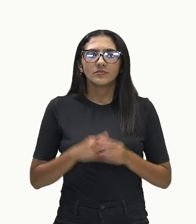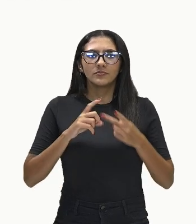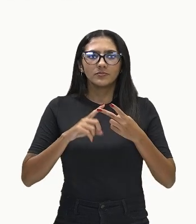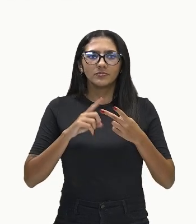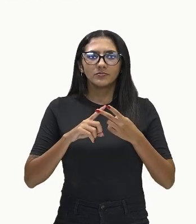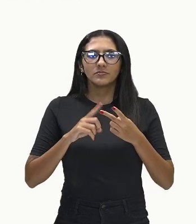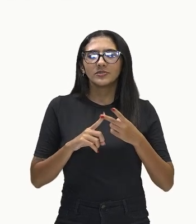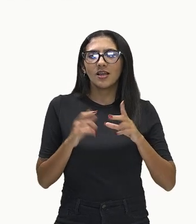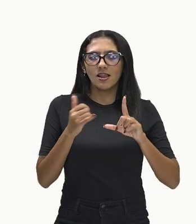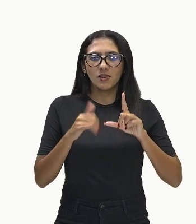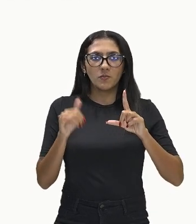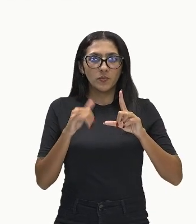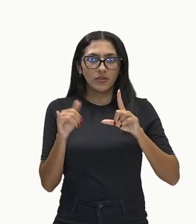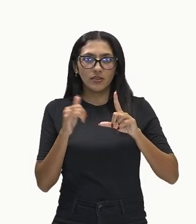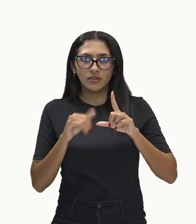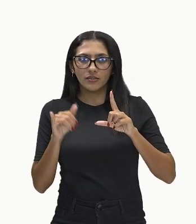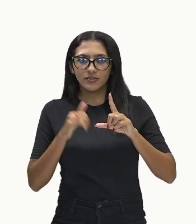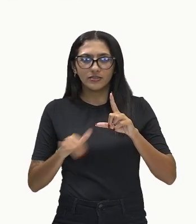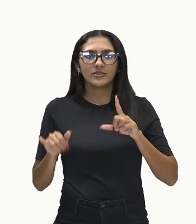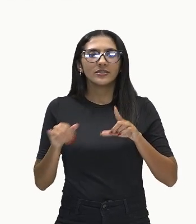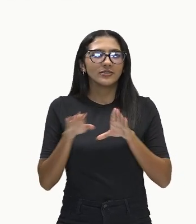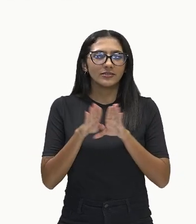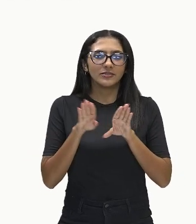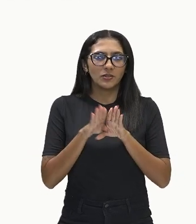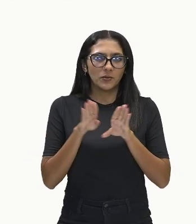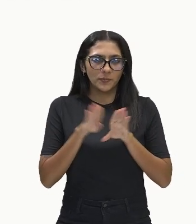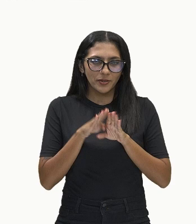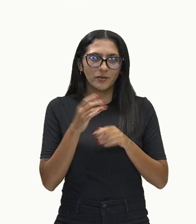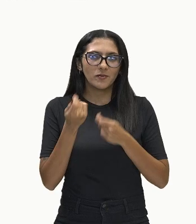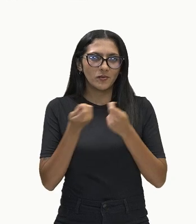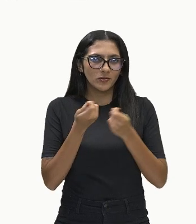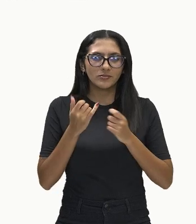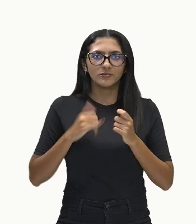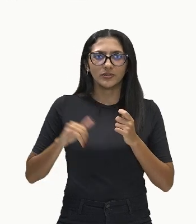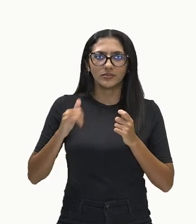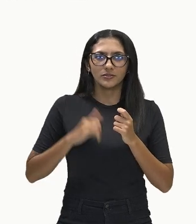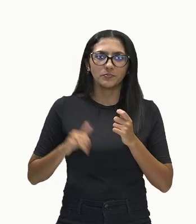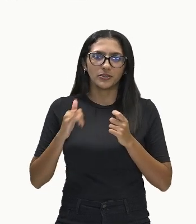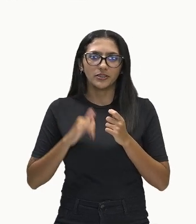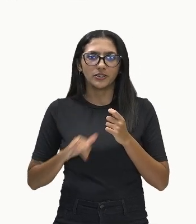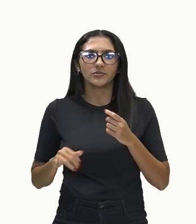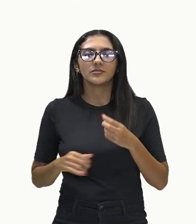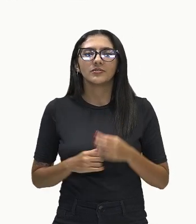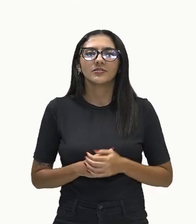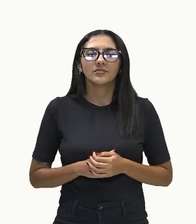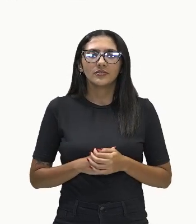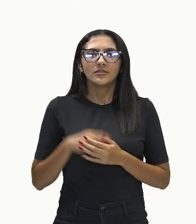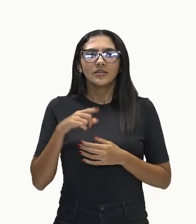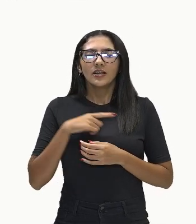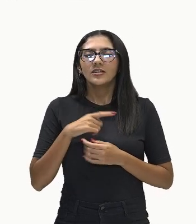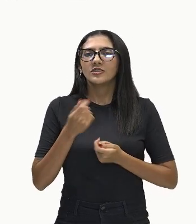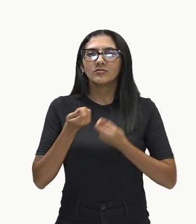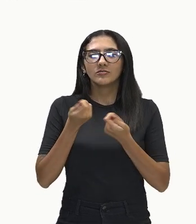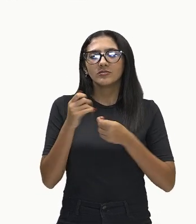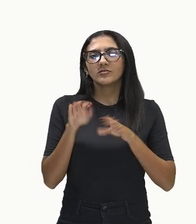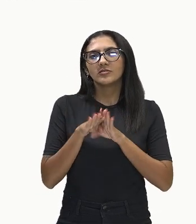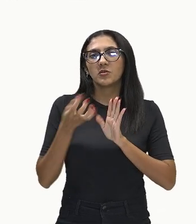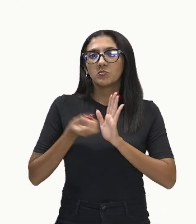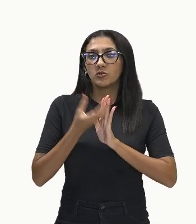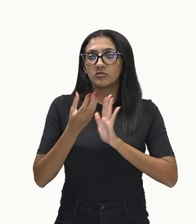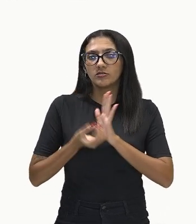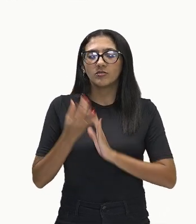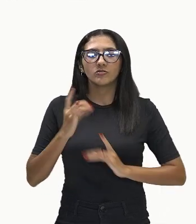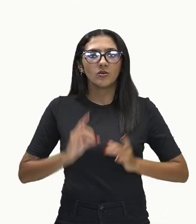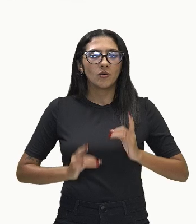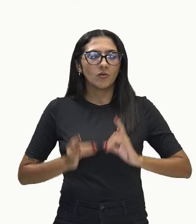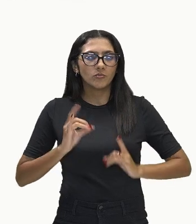que também atuam como reserva energética e vão atuar na produção dos nossos